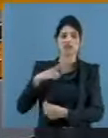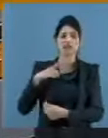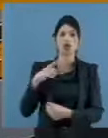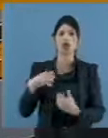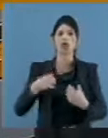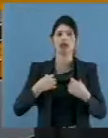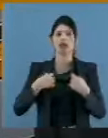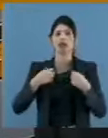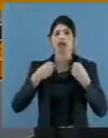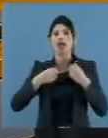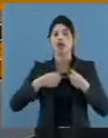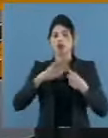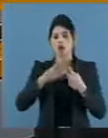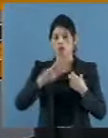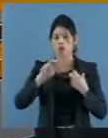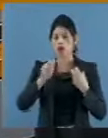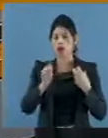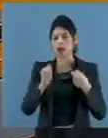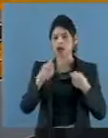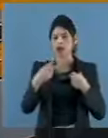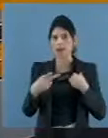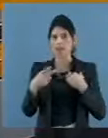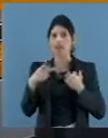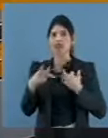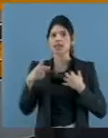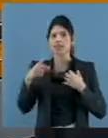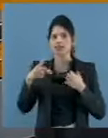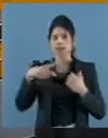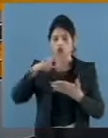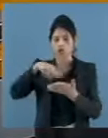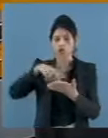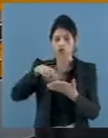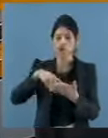o Relatório de Análise da Polícia Judiciária, número